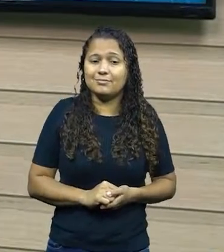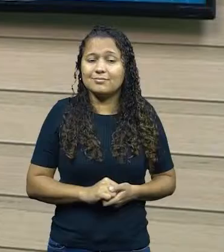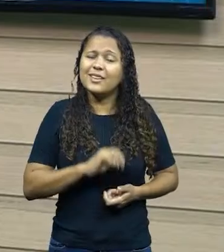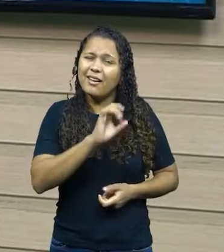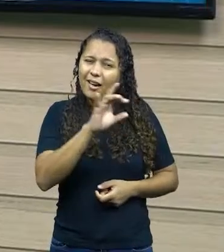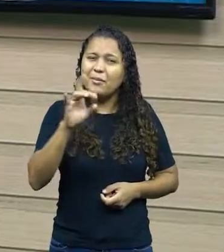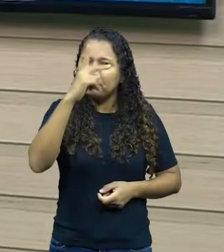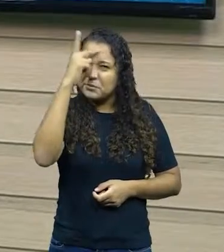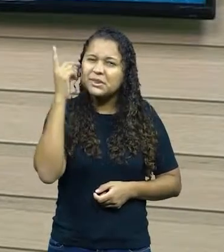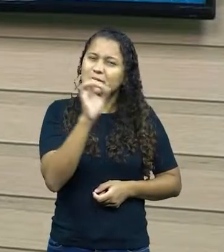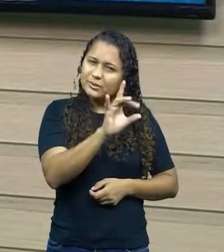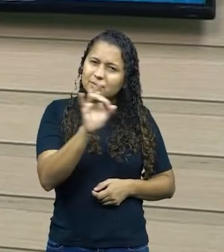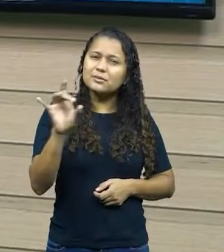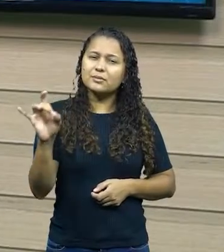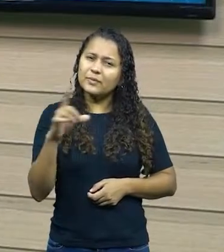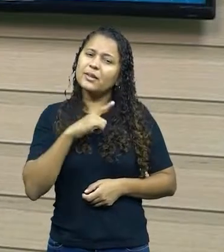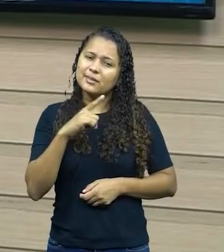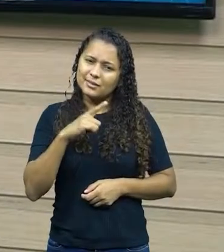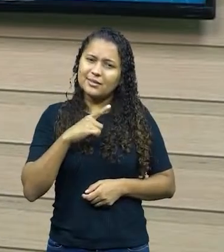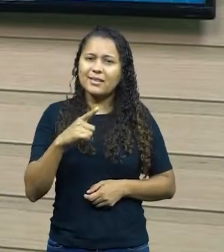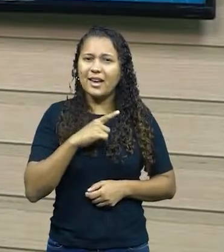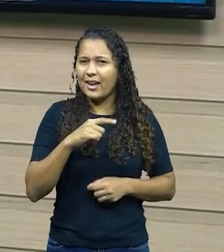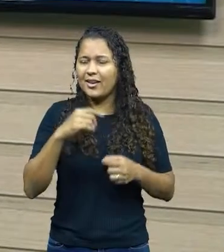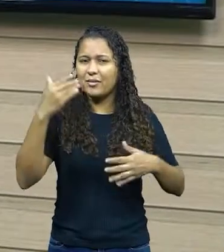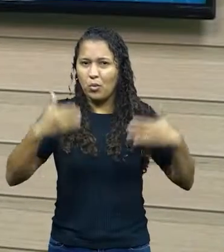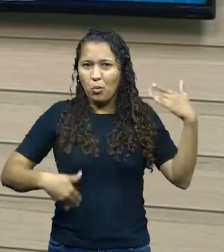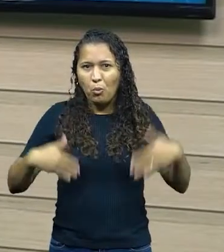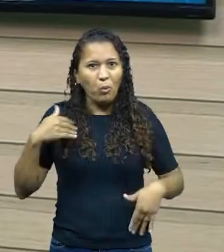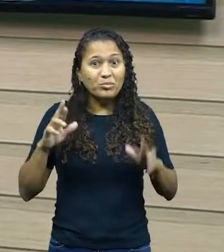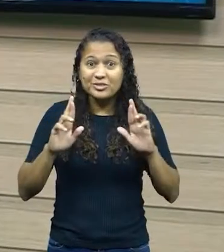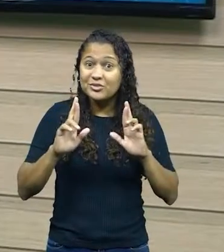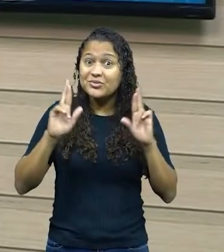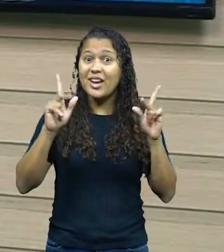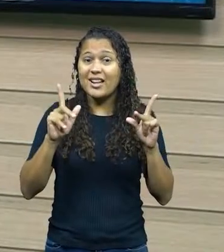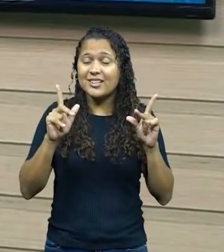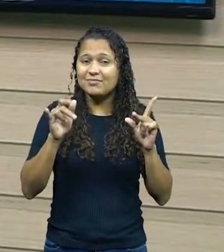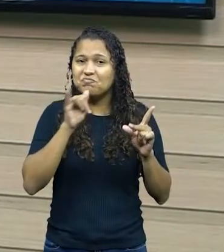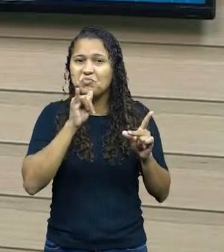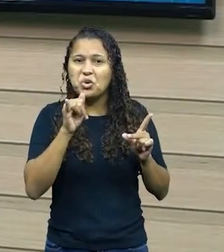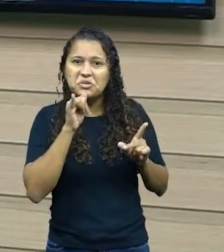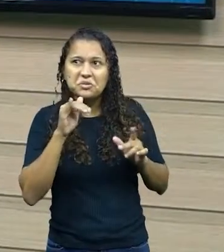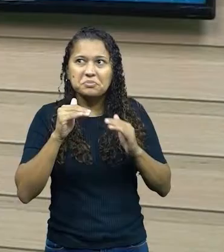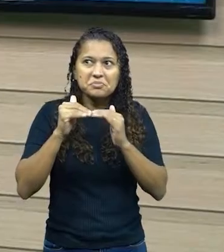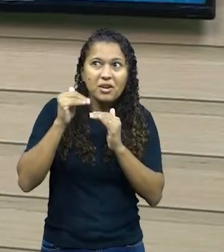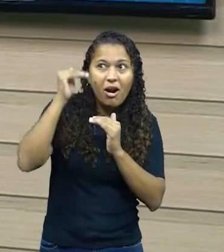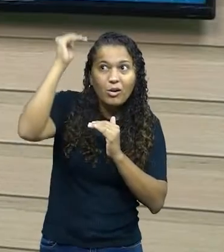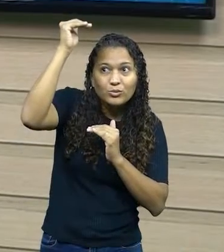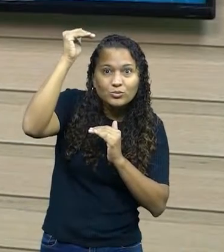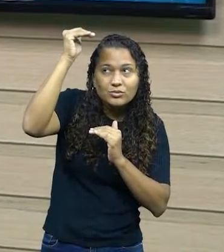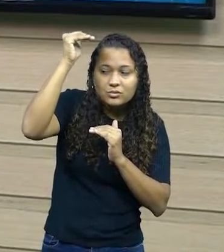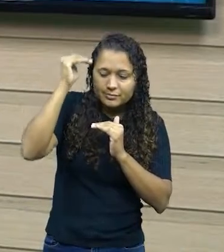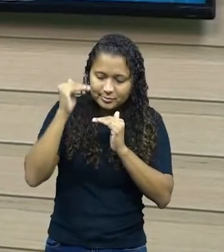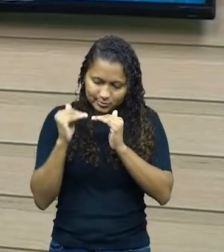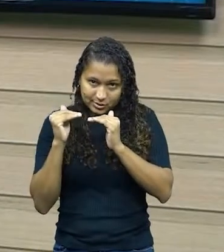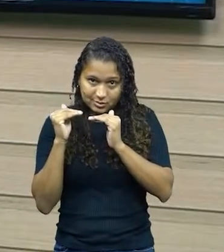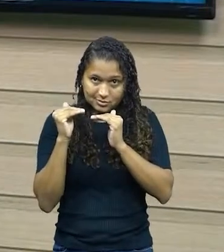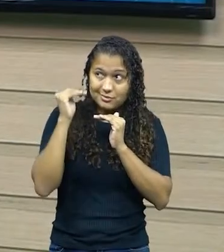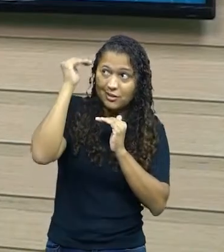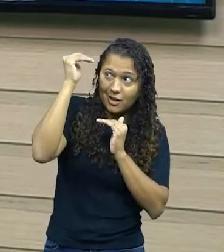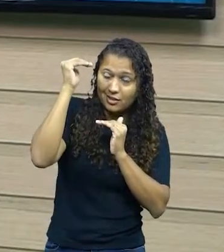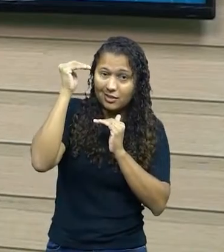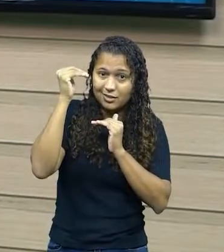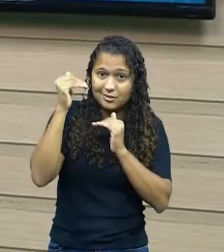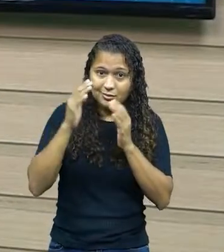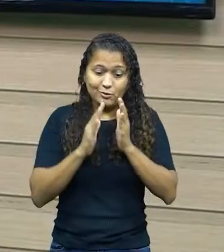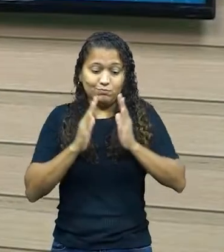cada pessoa tem um tamanho diferente de braço, tem um comprimento diferente, né? Sua altura, tem gente que é mais baixa, tem gente que é mais alta, tem